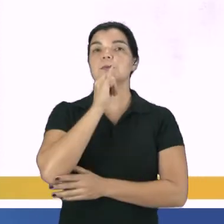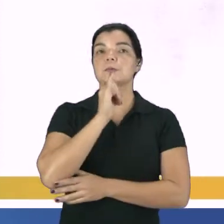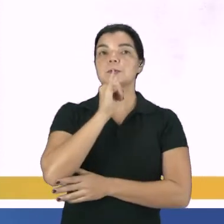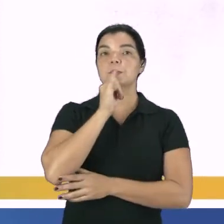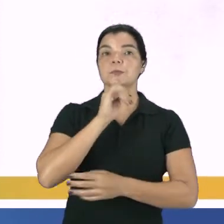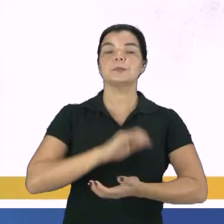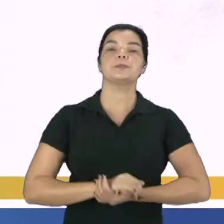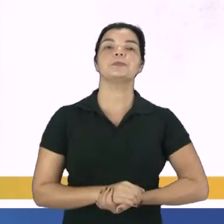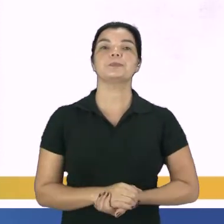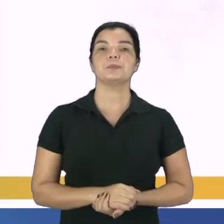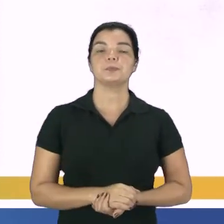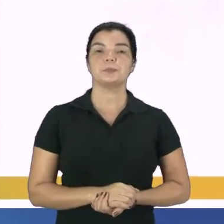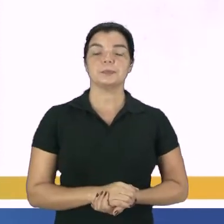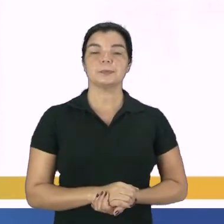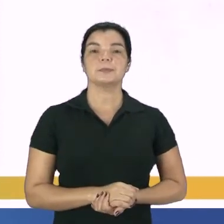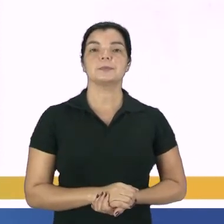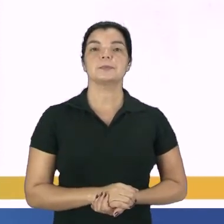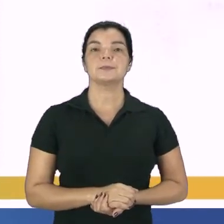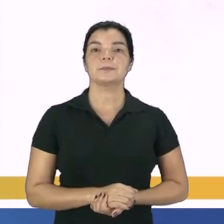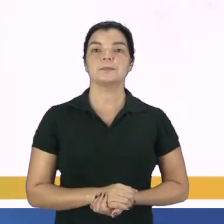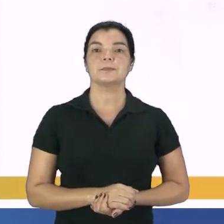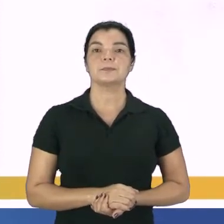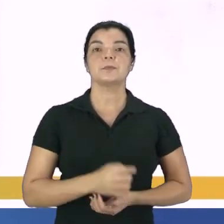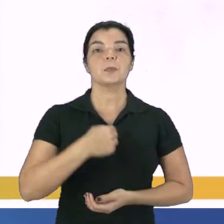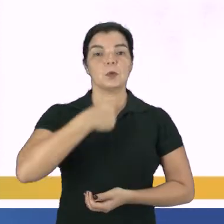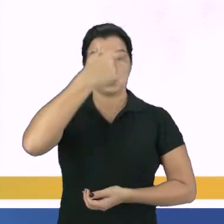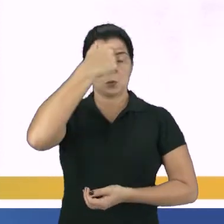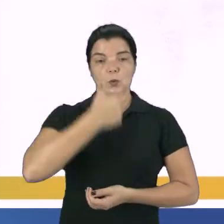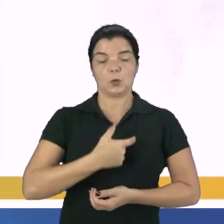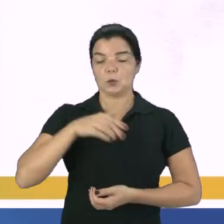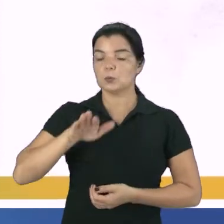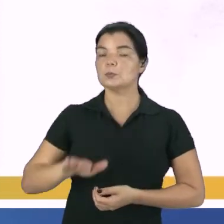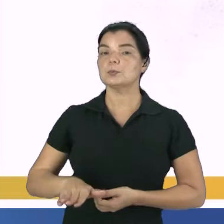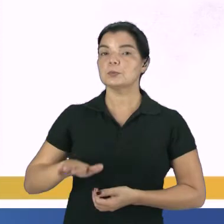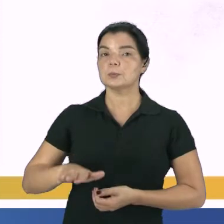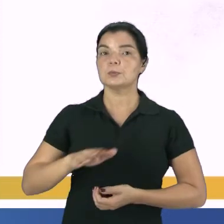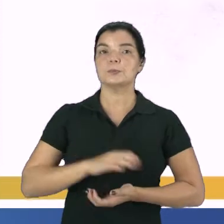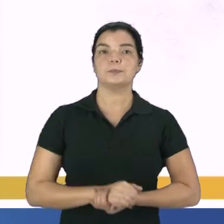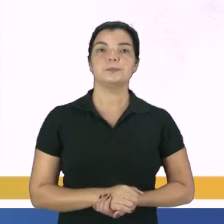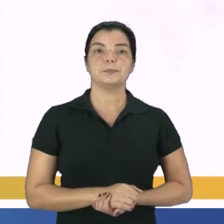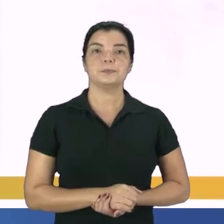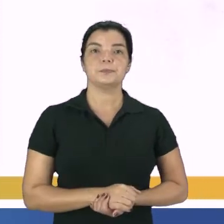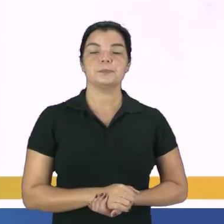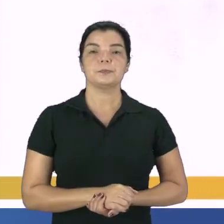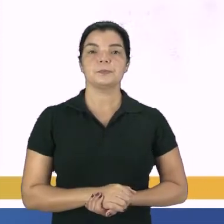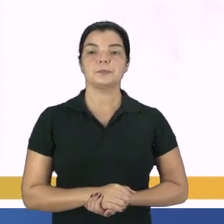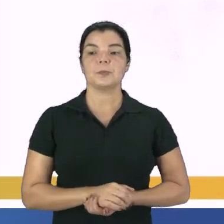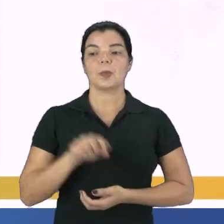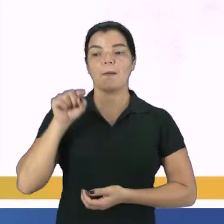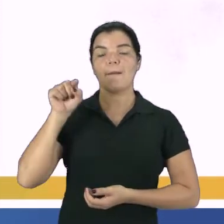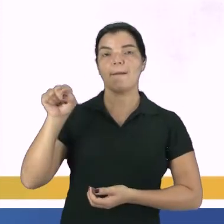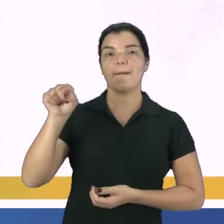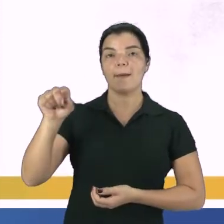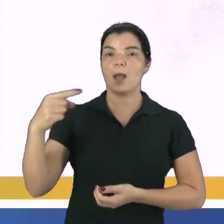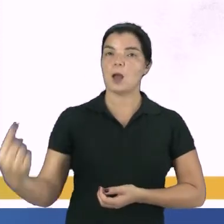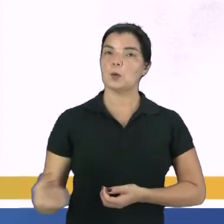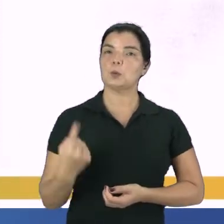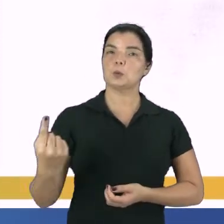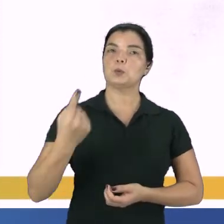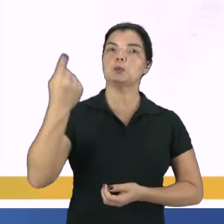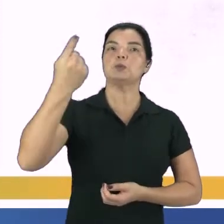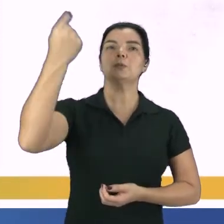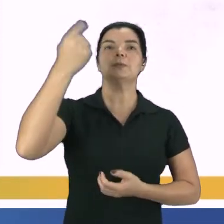Exemplo, I am short. Eu sou baixo. He is tall. Ele